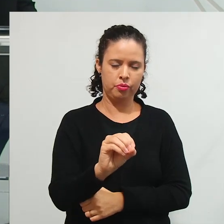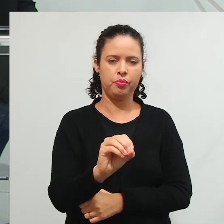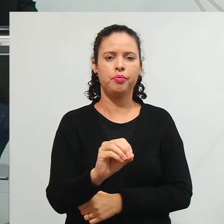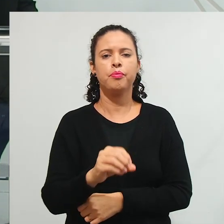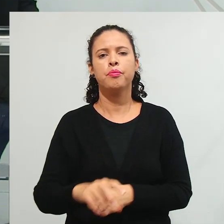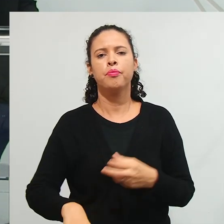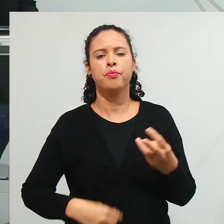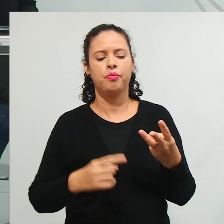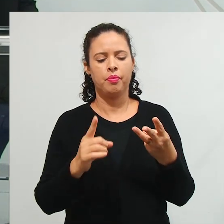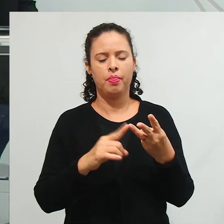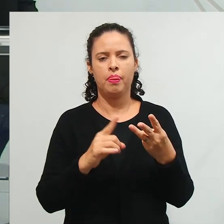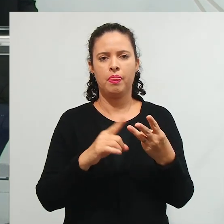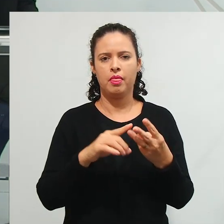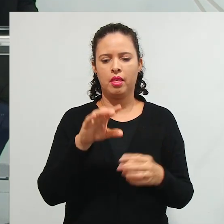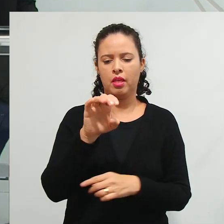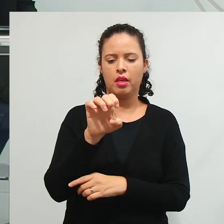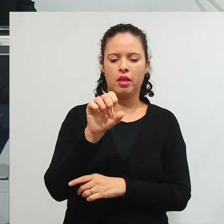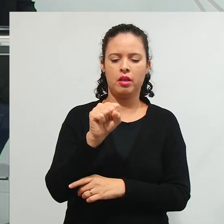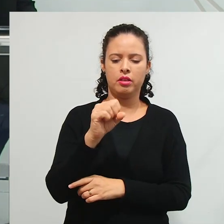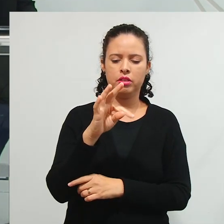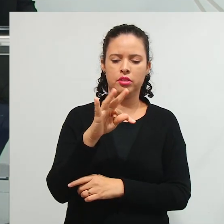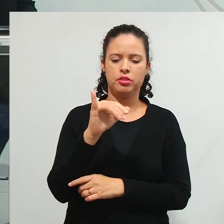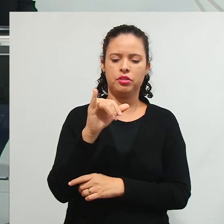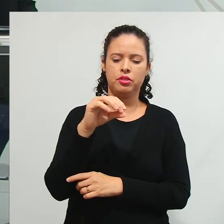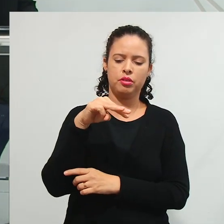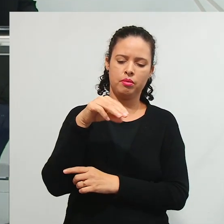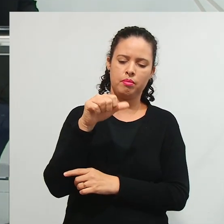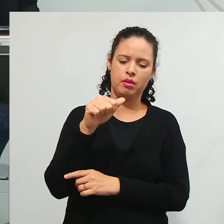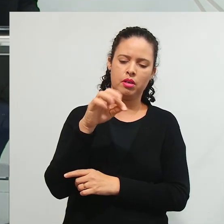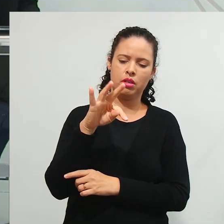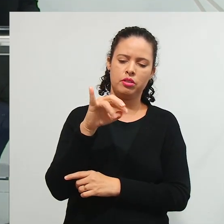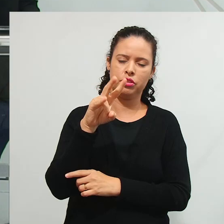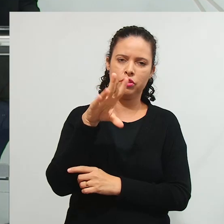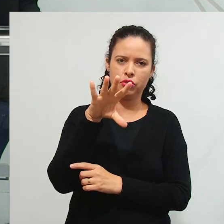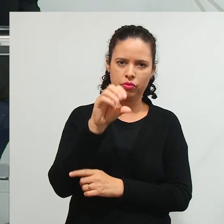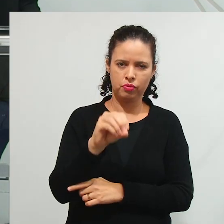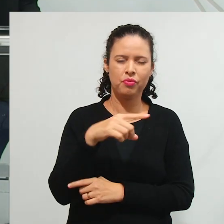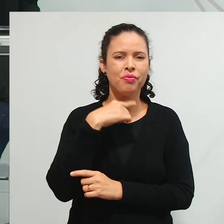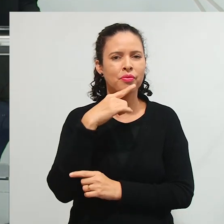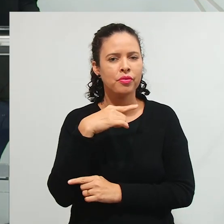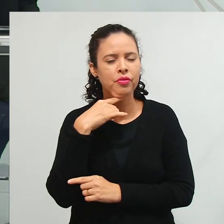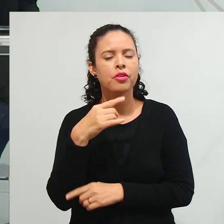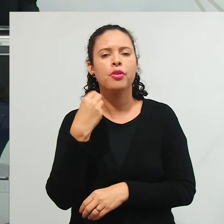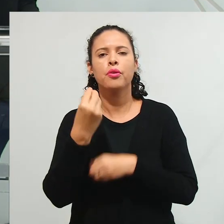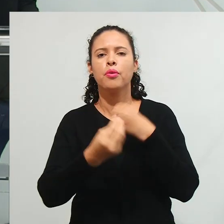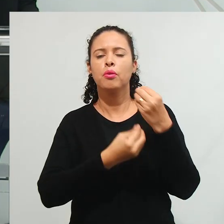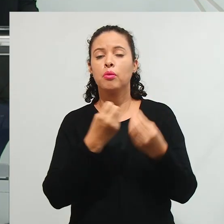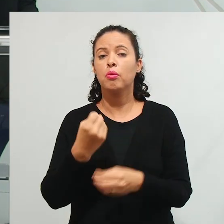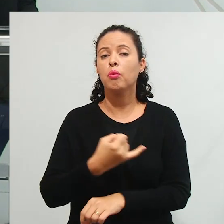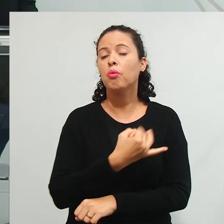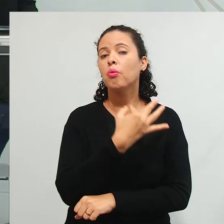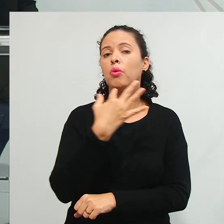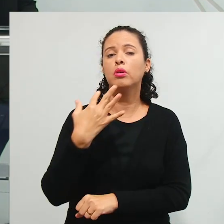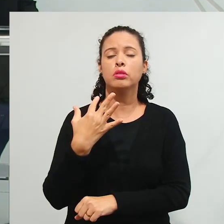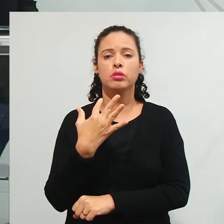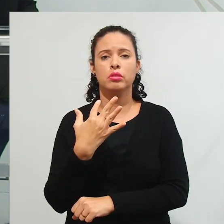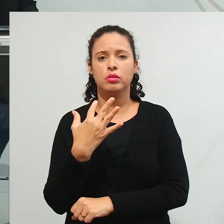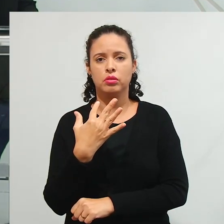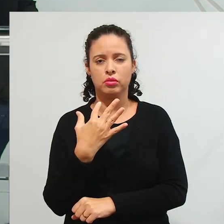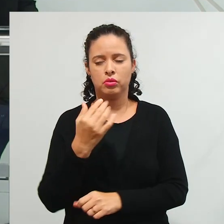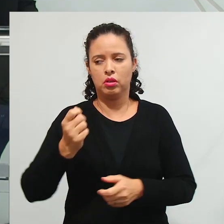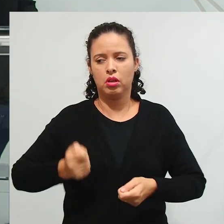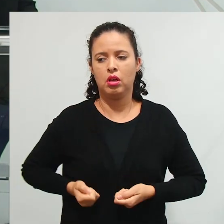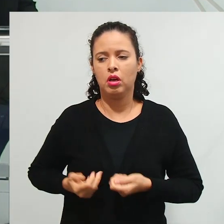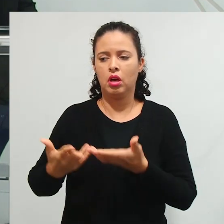empenho estimativo, então, se eu não tenho como prever quanto será